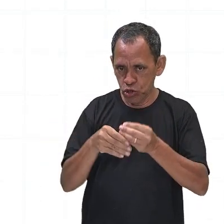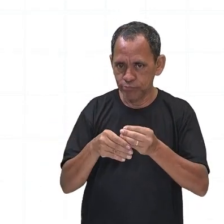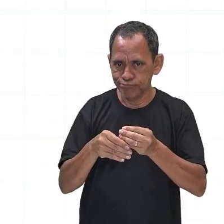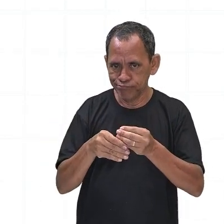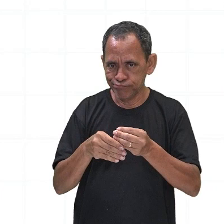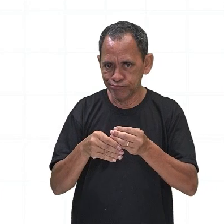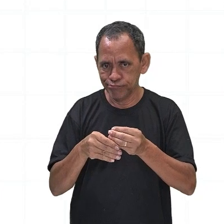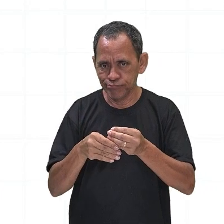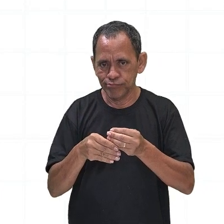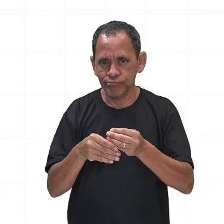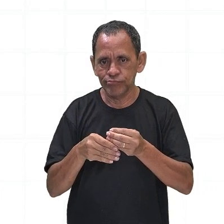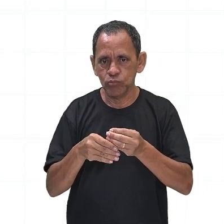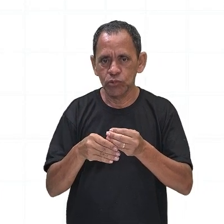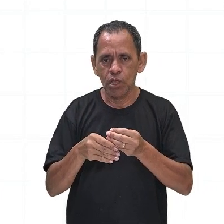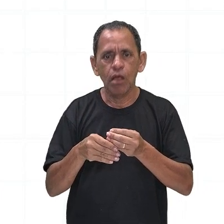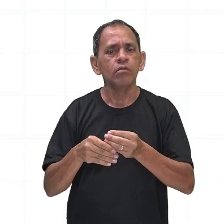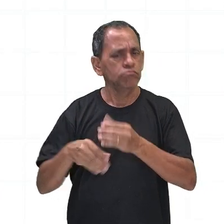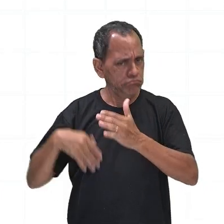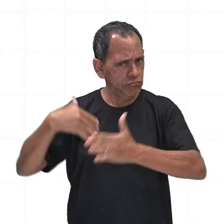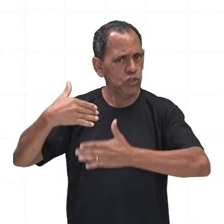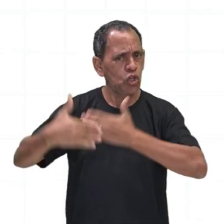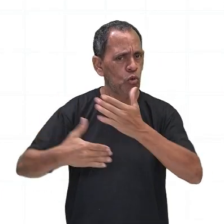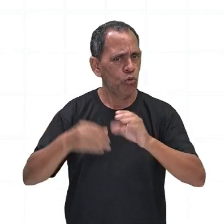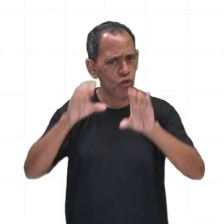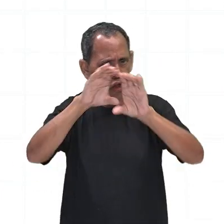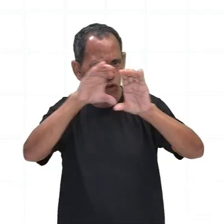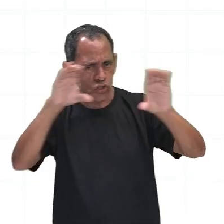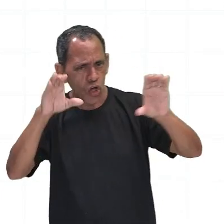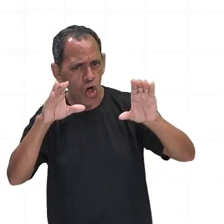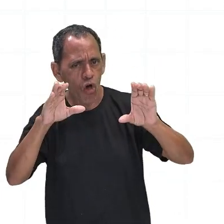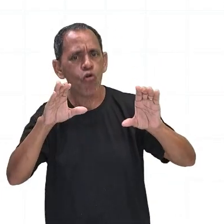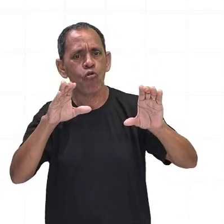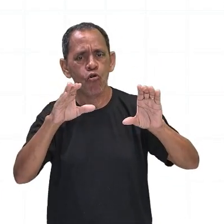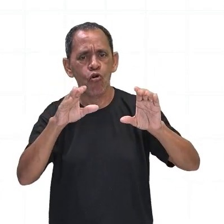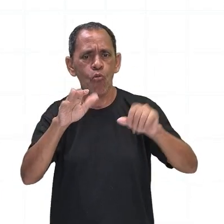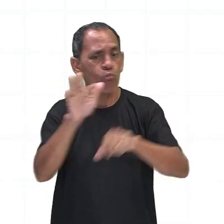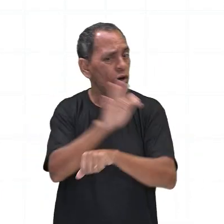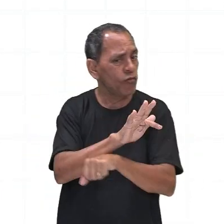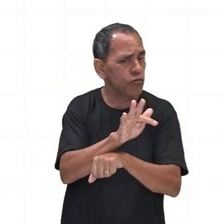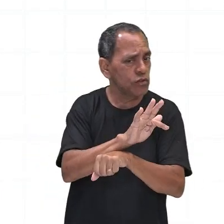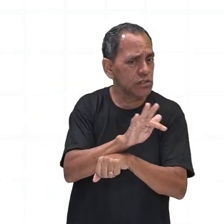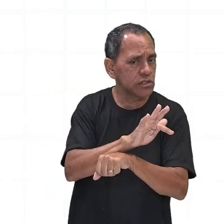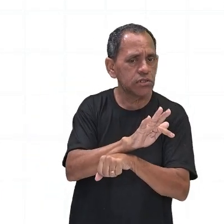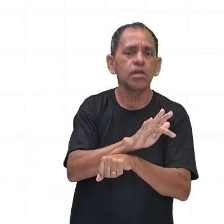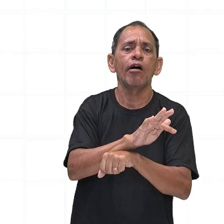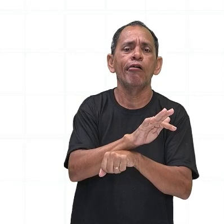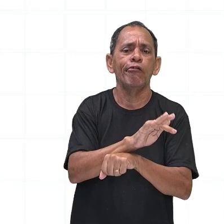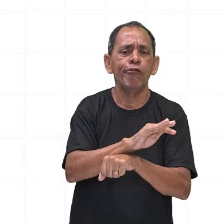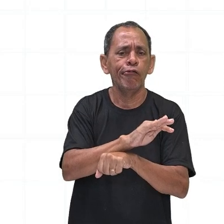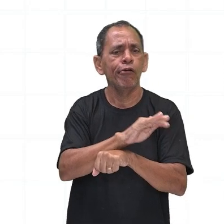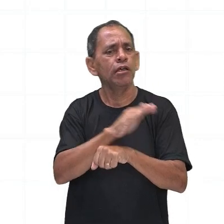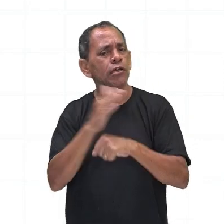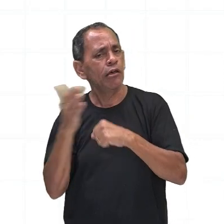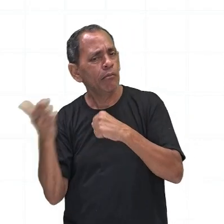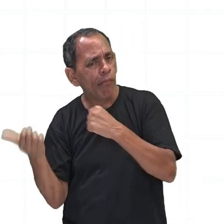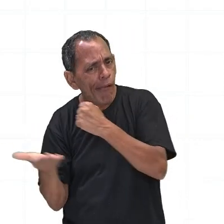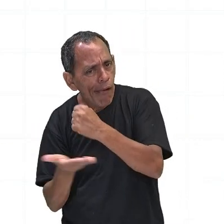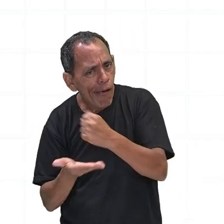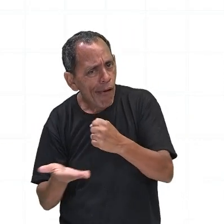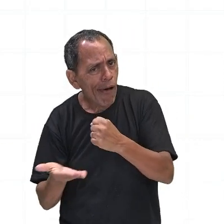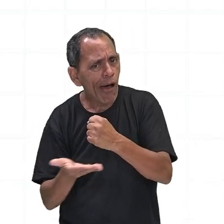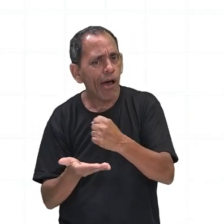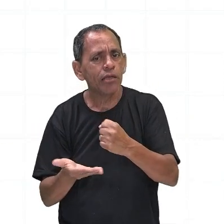que desempenham na oração uma função secundária, qual seja a de caracterizar